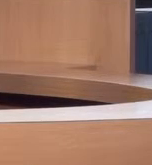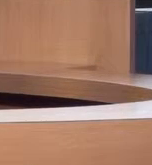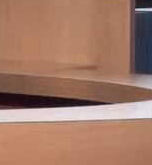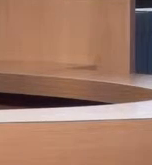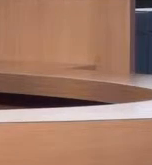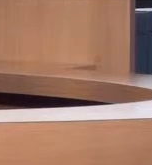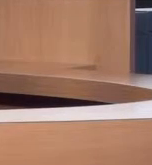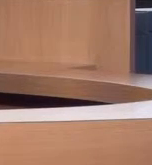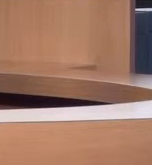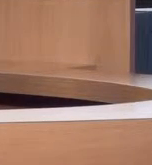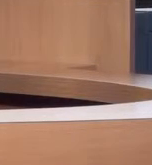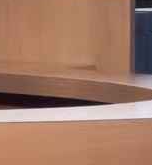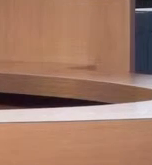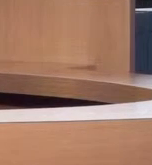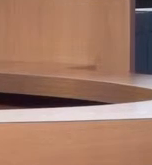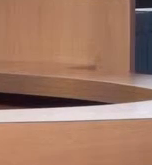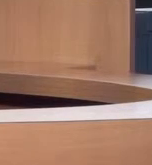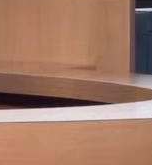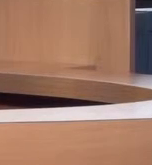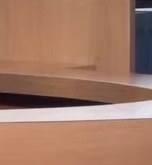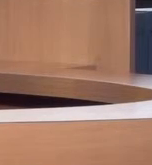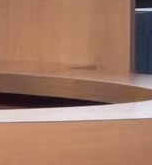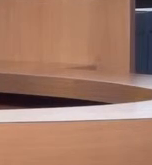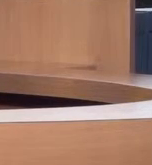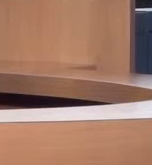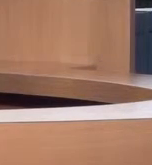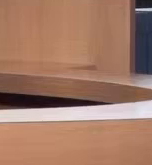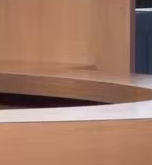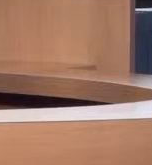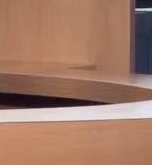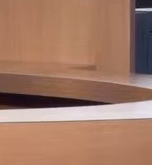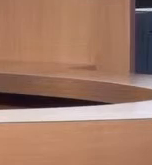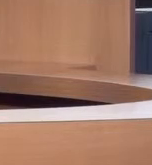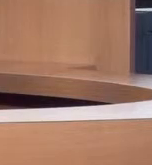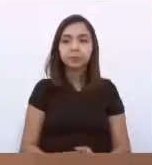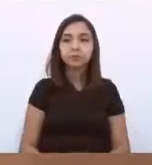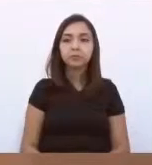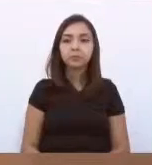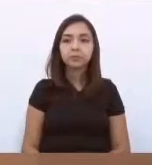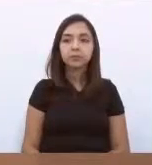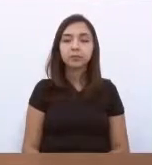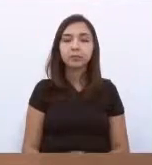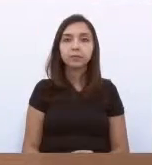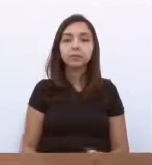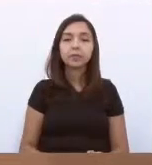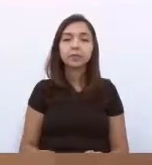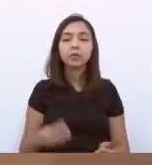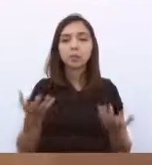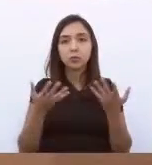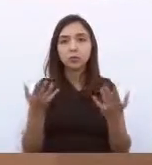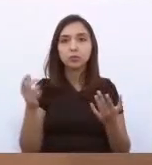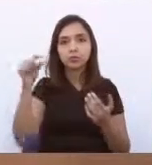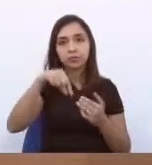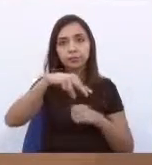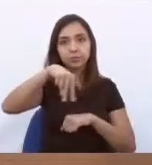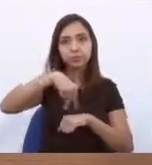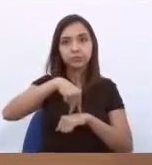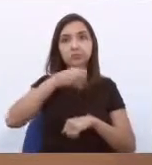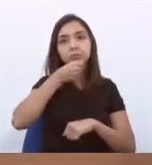escolas do Estado e os protestos dos estudantes contra a reorganização escolar. Senhor presidente, eu venho à tribuna